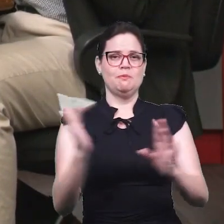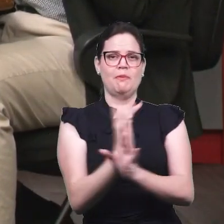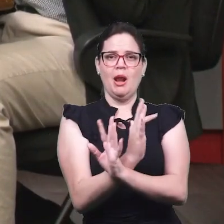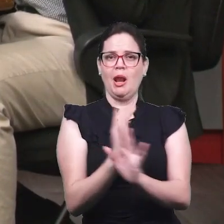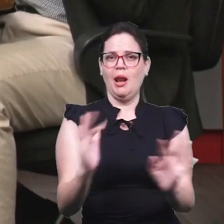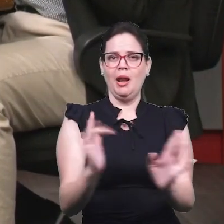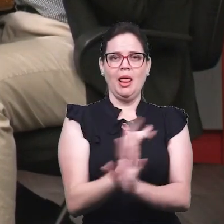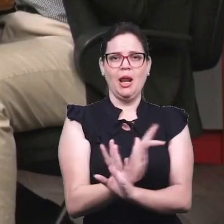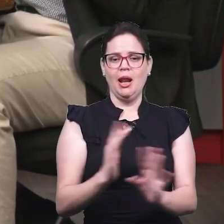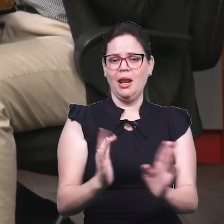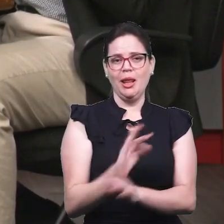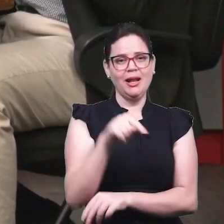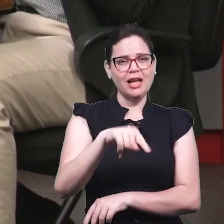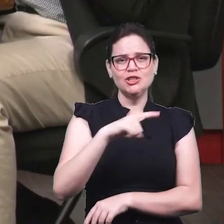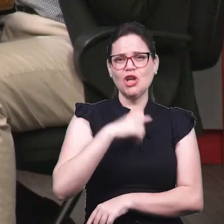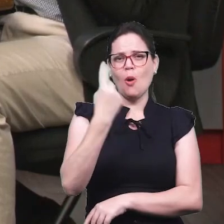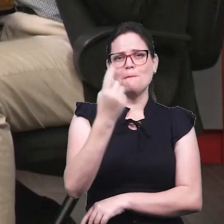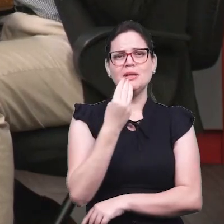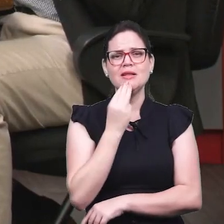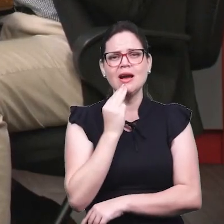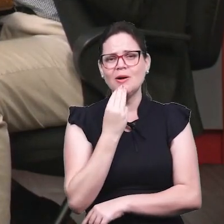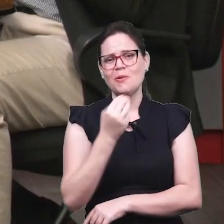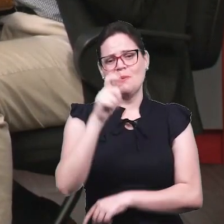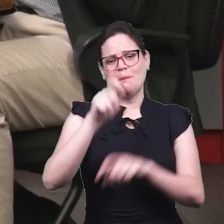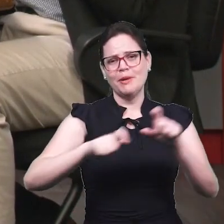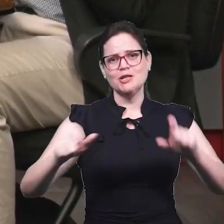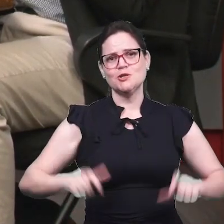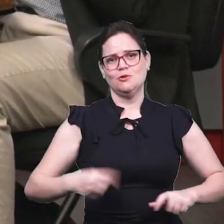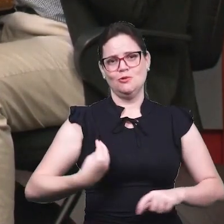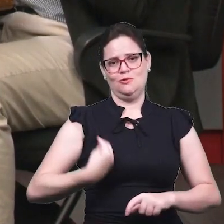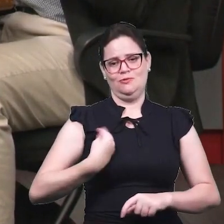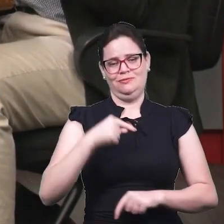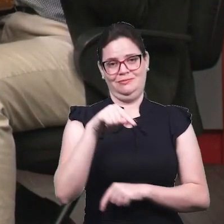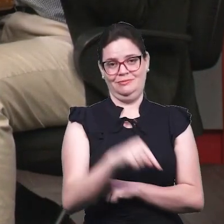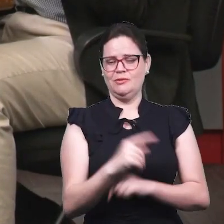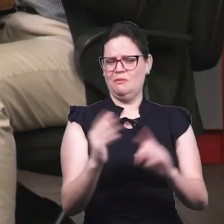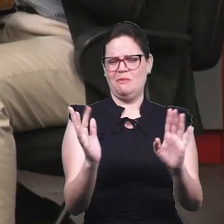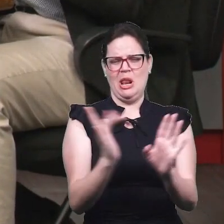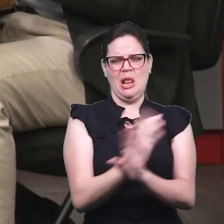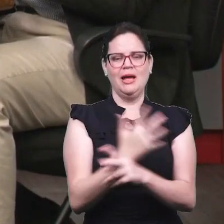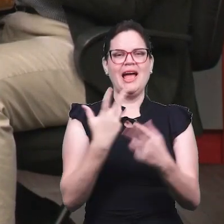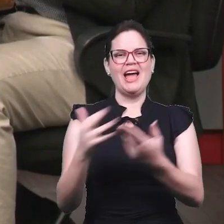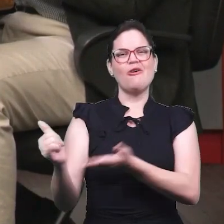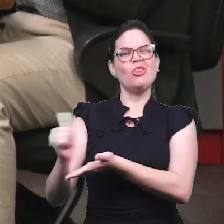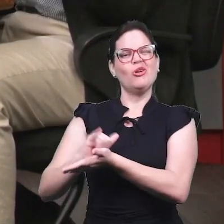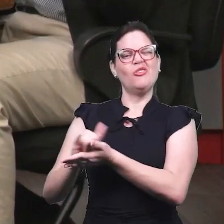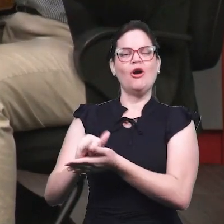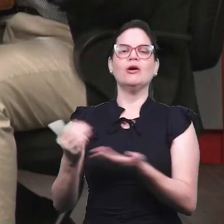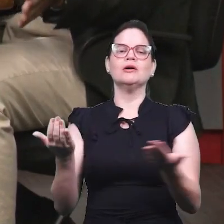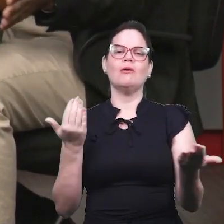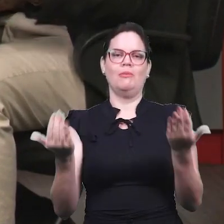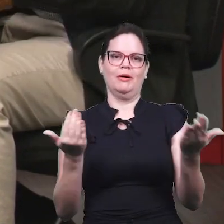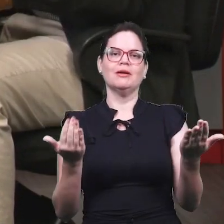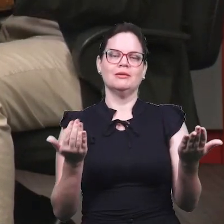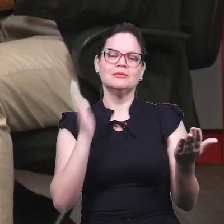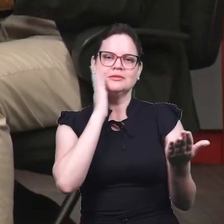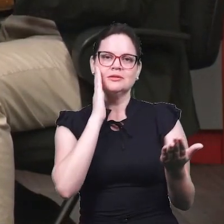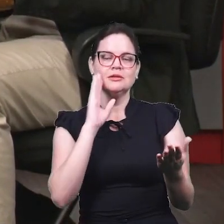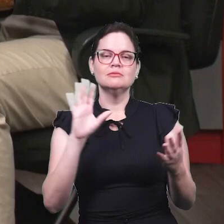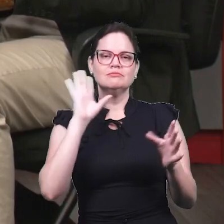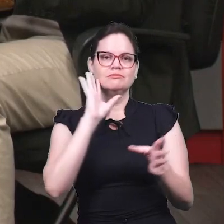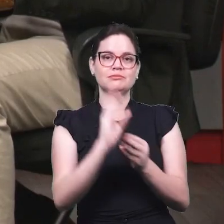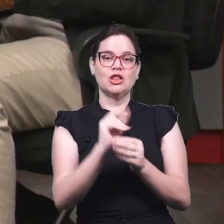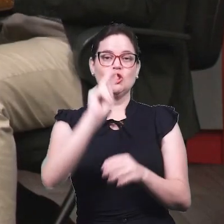que Roma tivesse mais de 1 milhão de habitantes, né? Então, estamos falando aqui de 2.000 anos